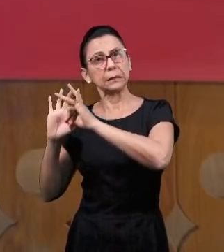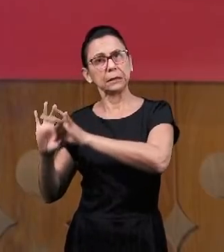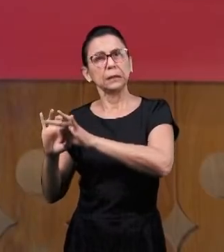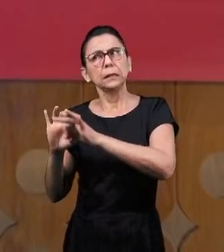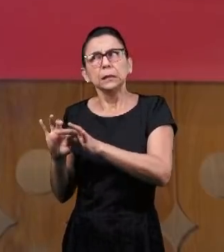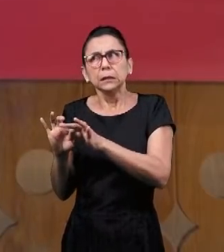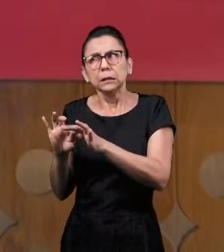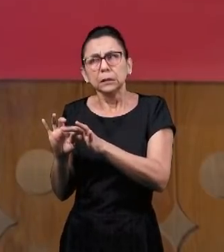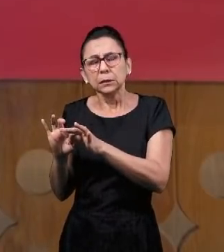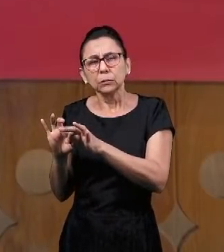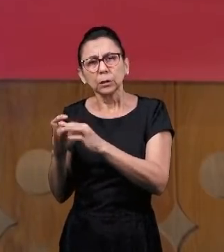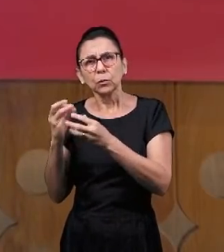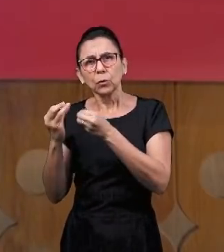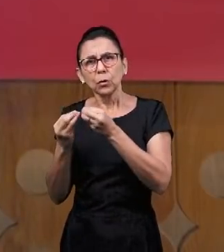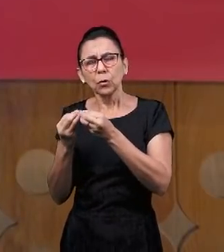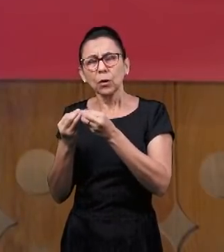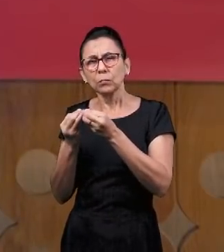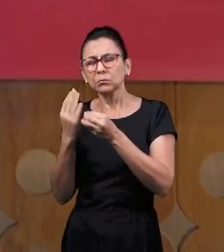O Espírito.